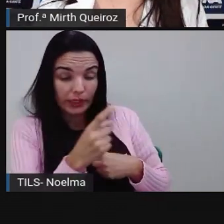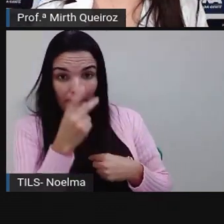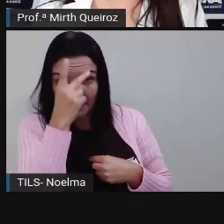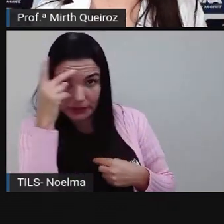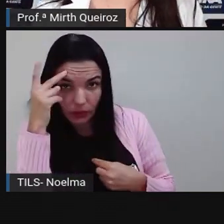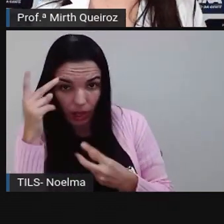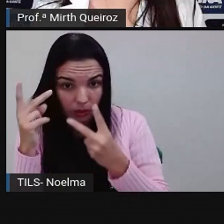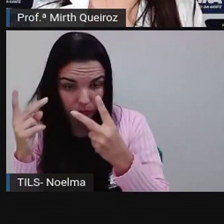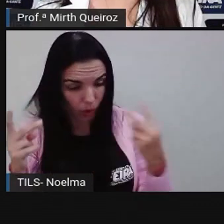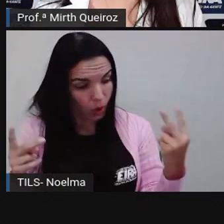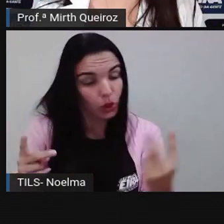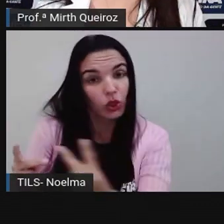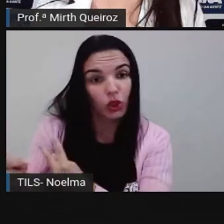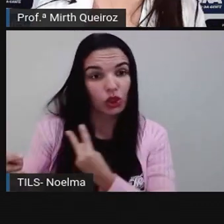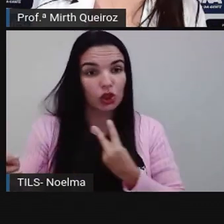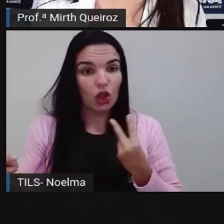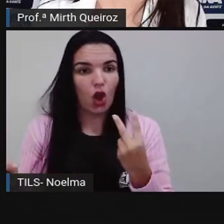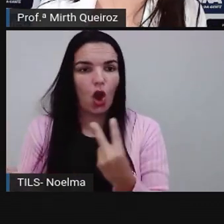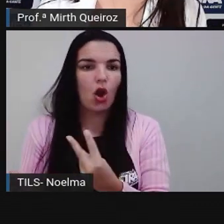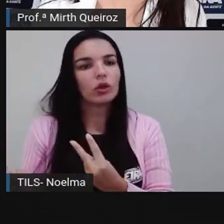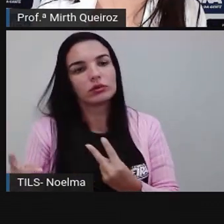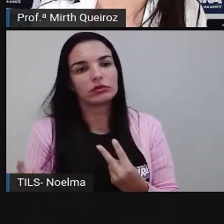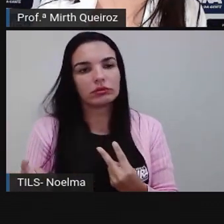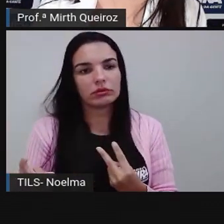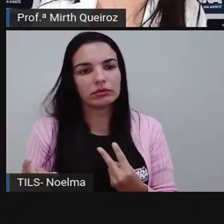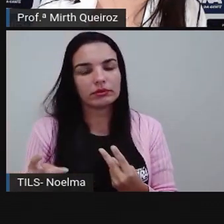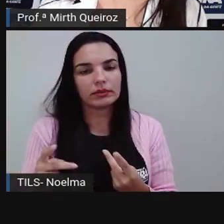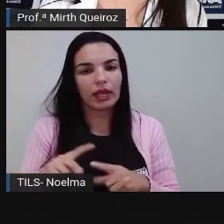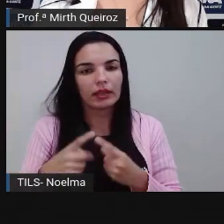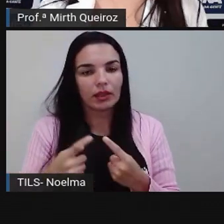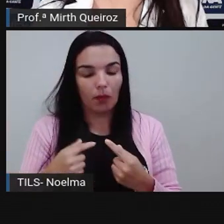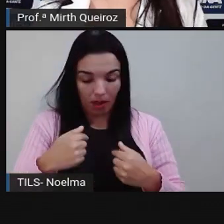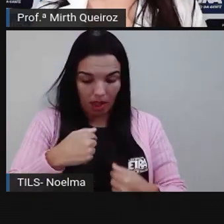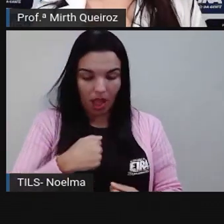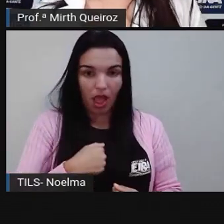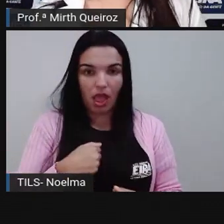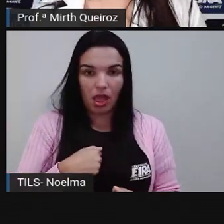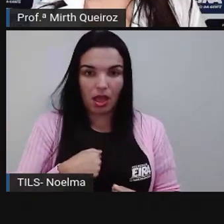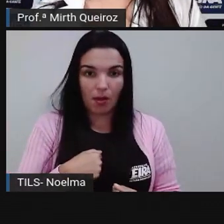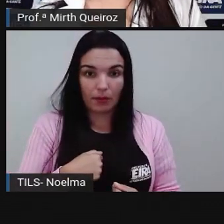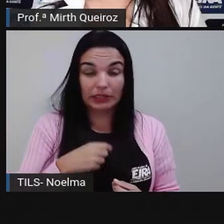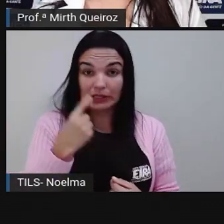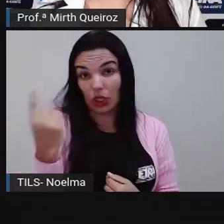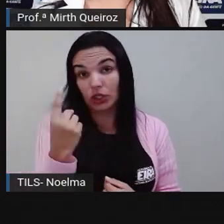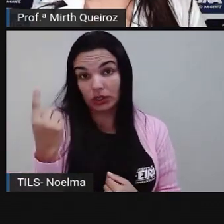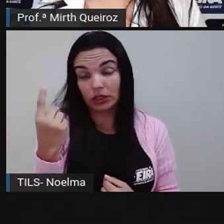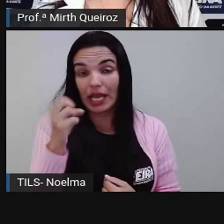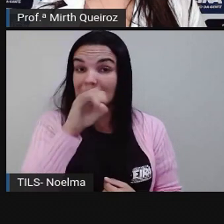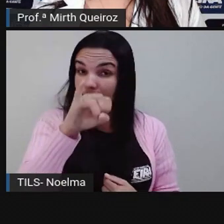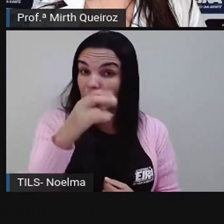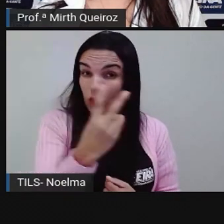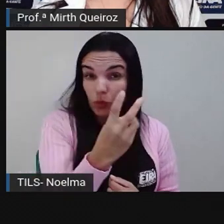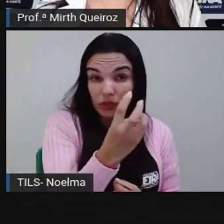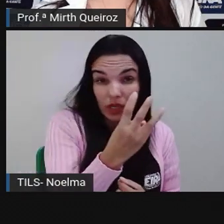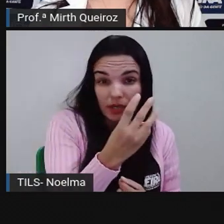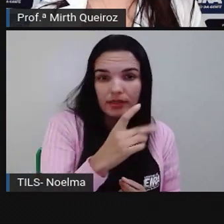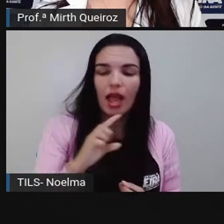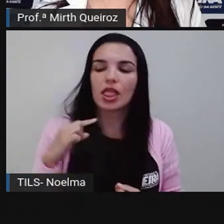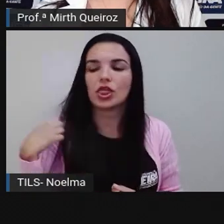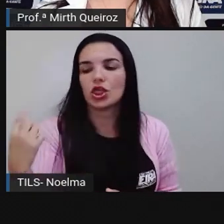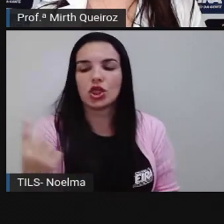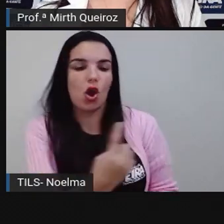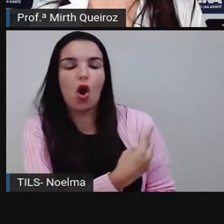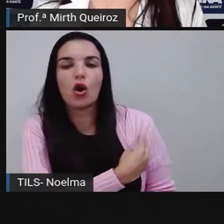circo. Neste caso, a primeira pessoa do singular, eu. A primeira pessoa do plural,